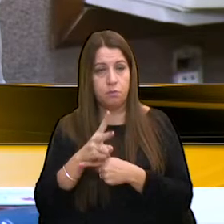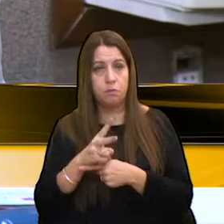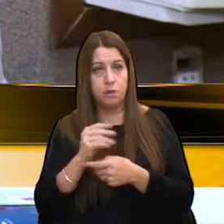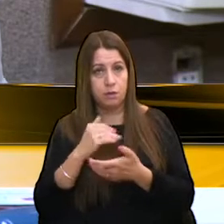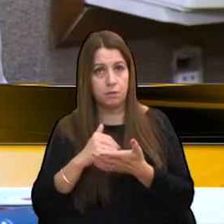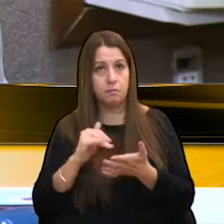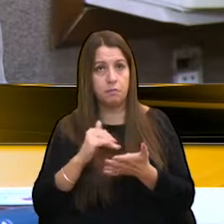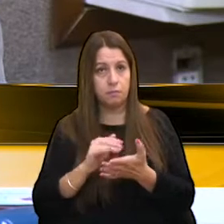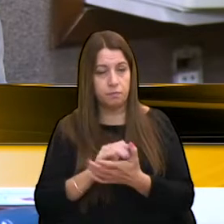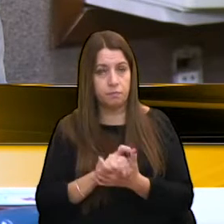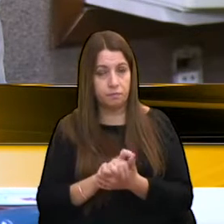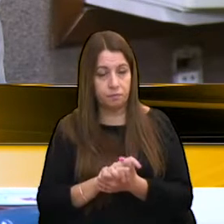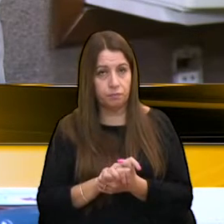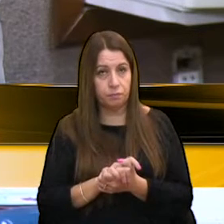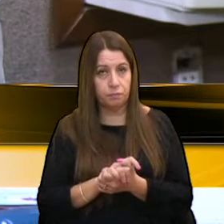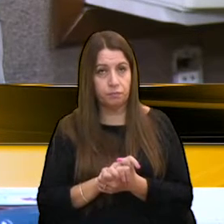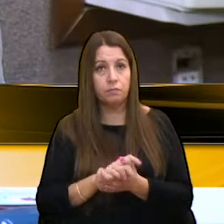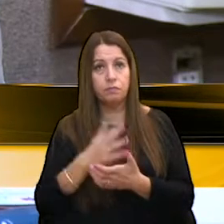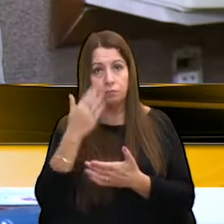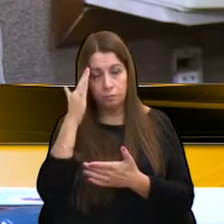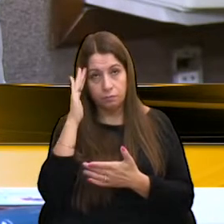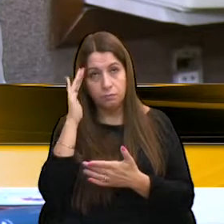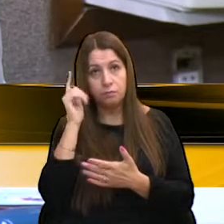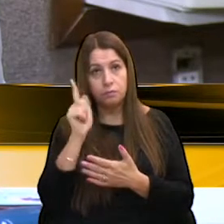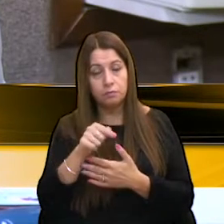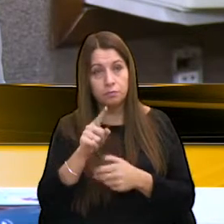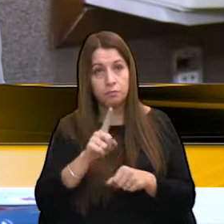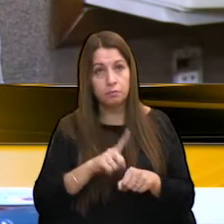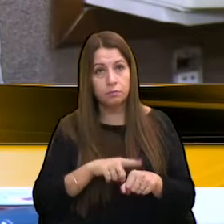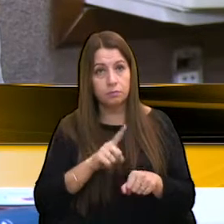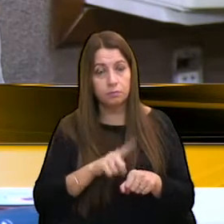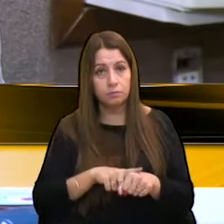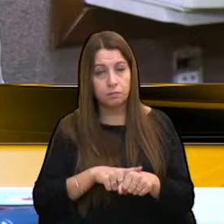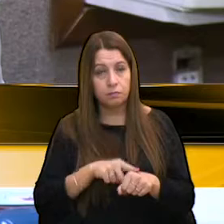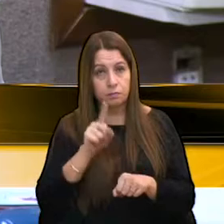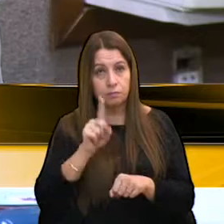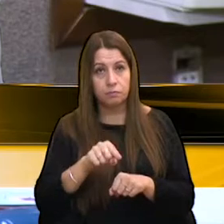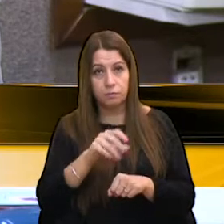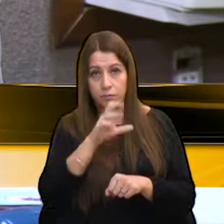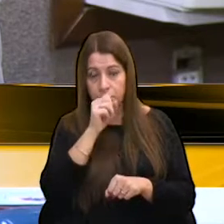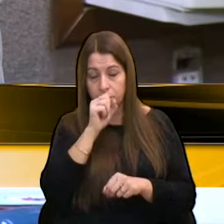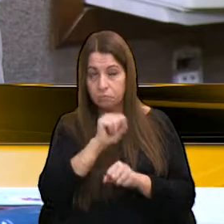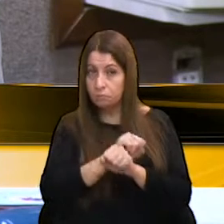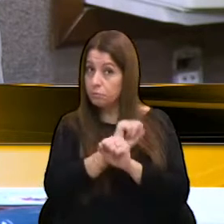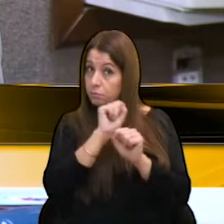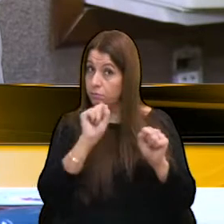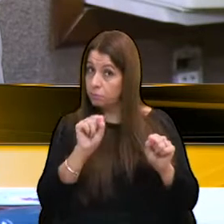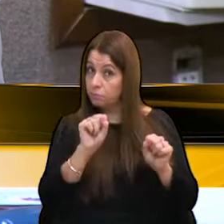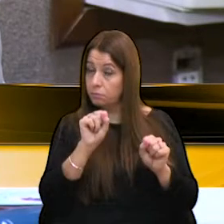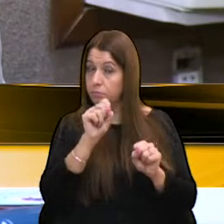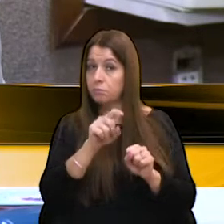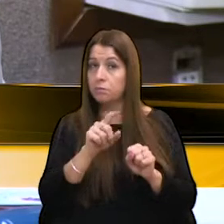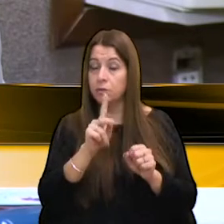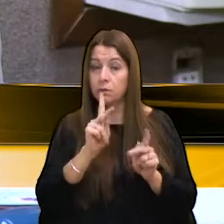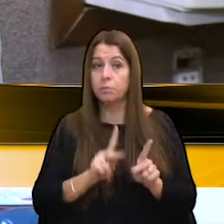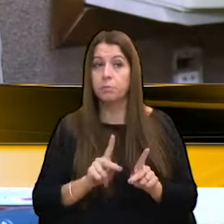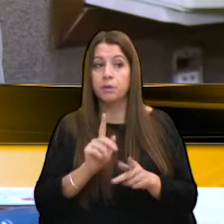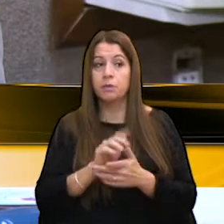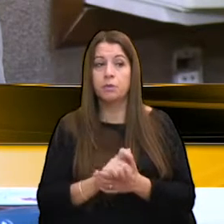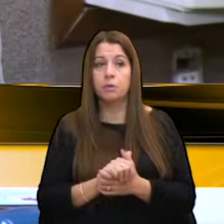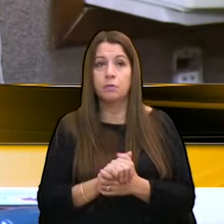a secretária, entendendo que nesse momento, onde que é um sábado de manhã, onde que as